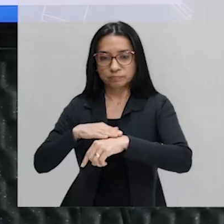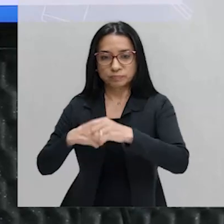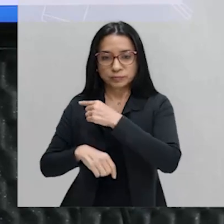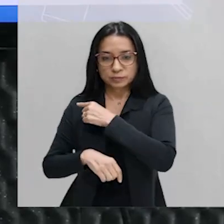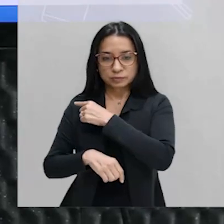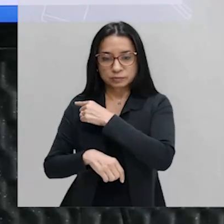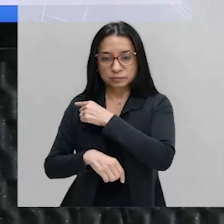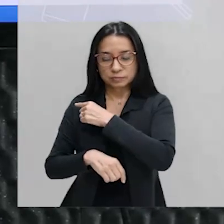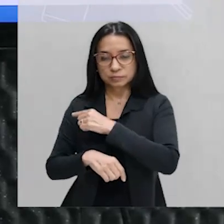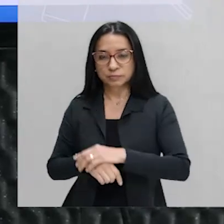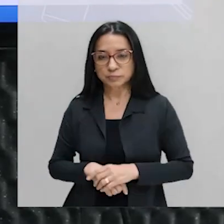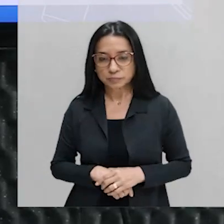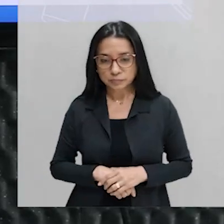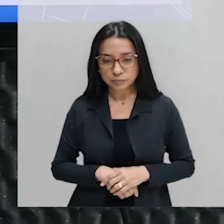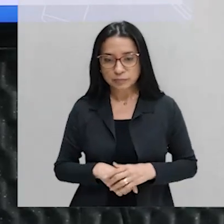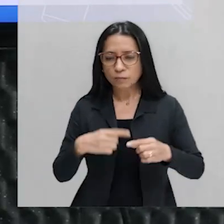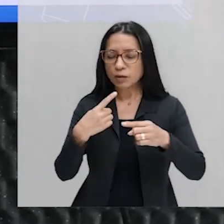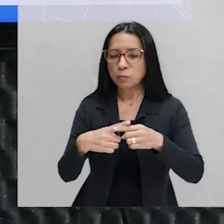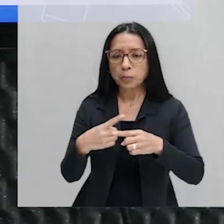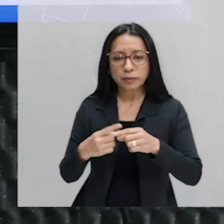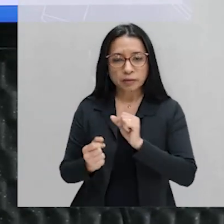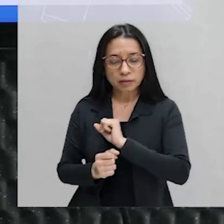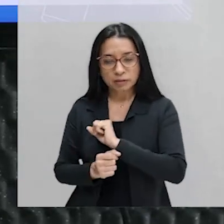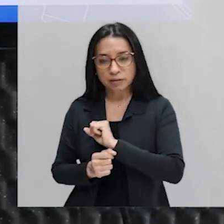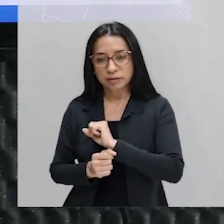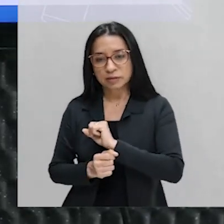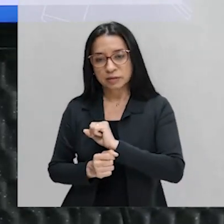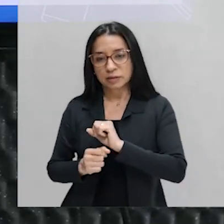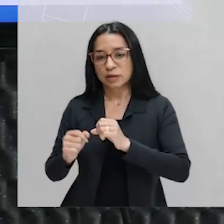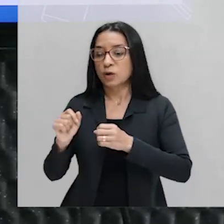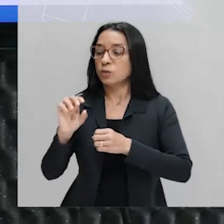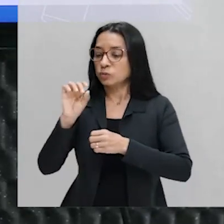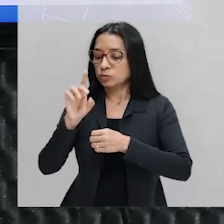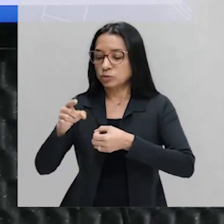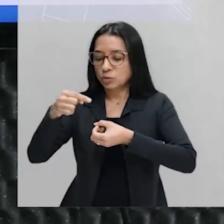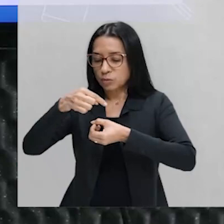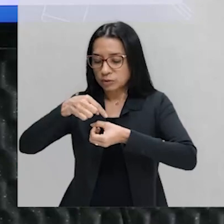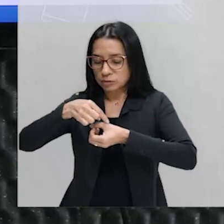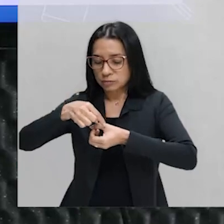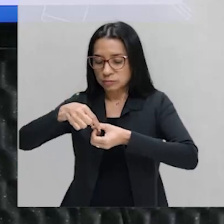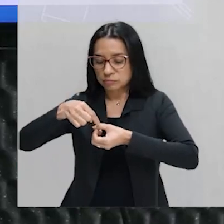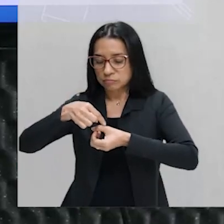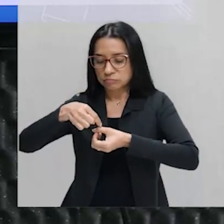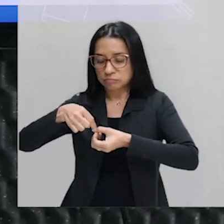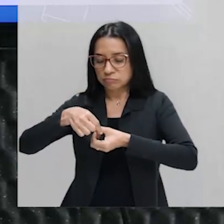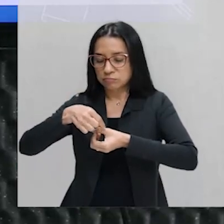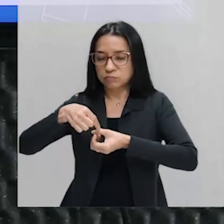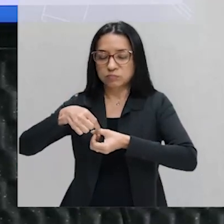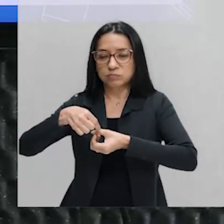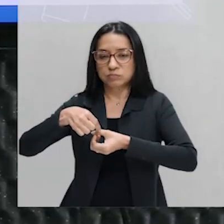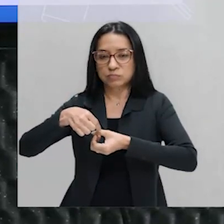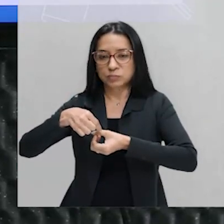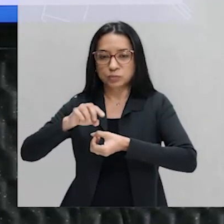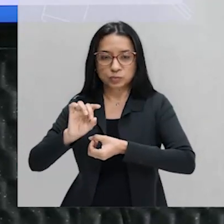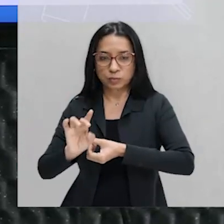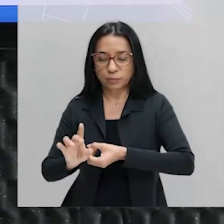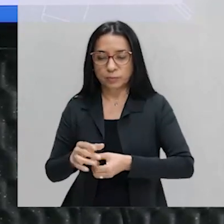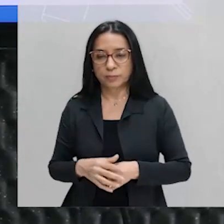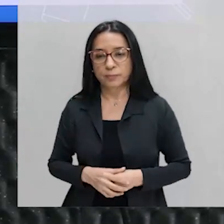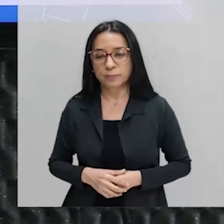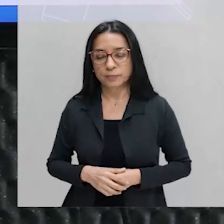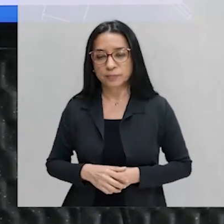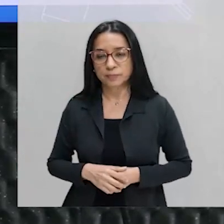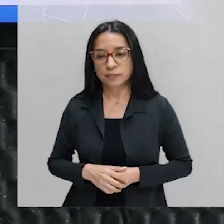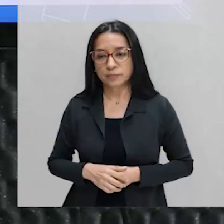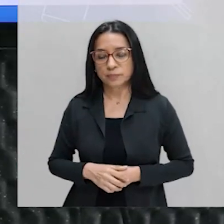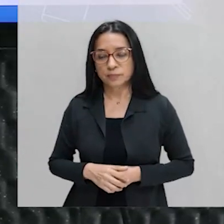que, professor, que é blastodisco? Porque vai ser só nesse discozinho aqui, tá? Só numa região semelhante a um disco, ok?